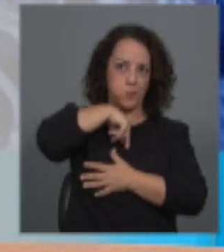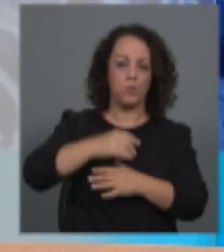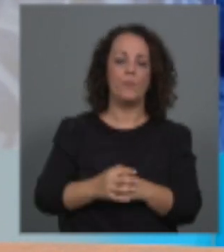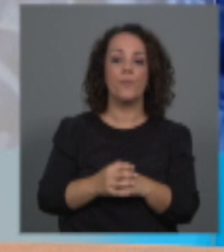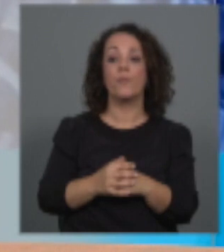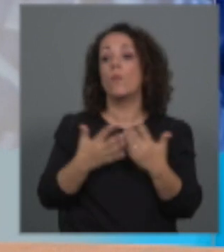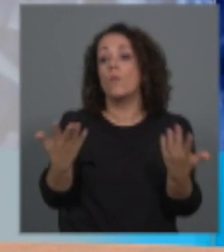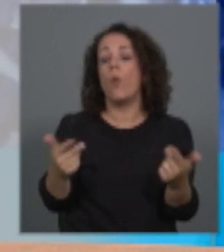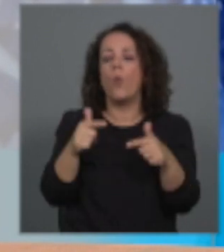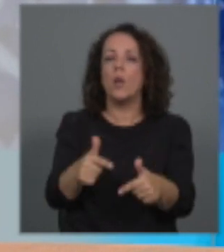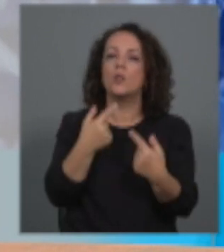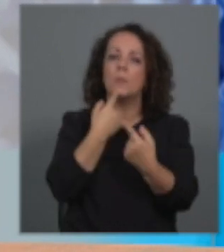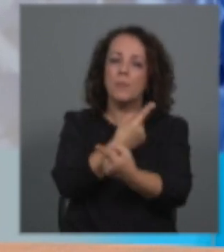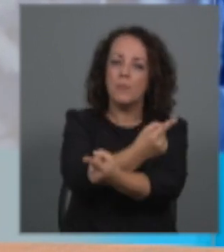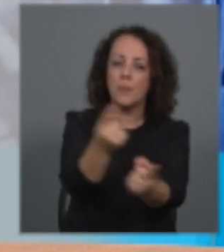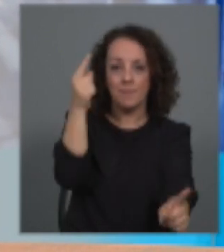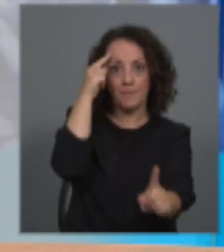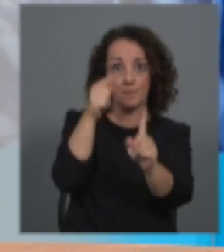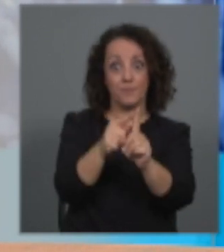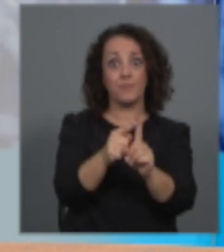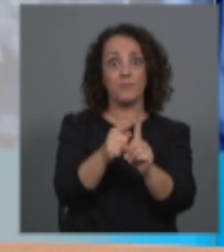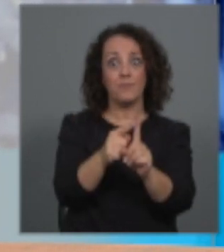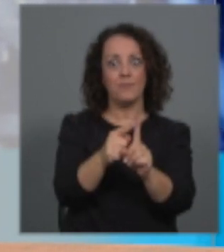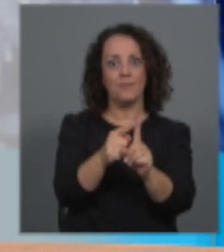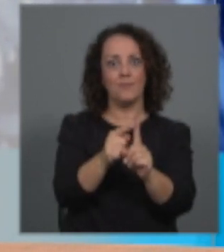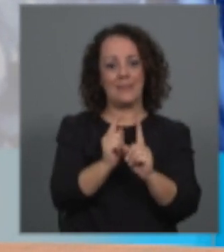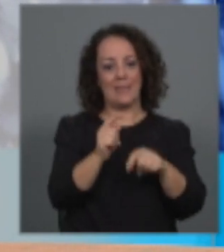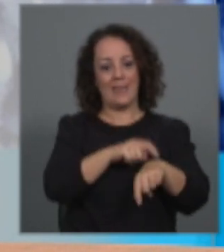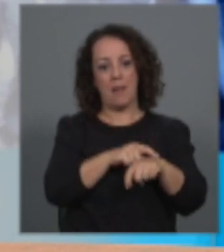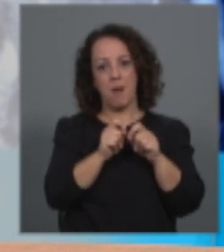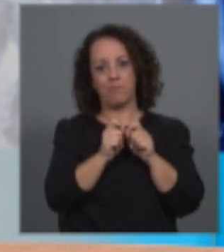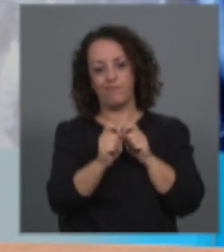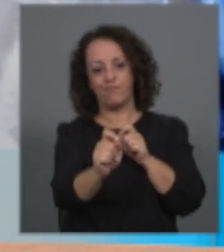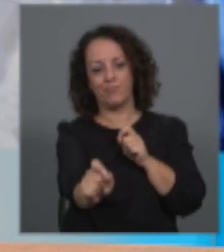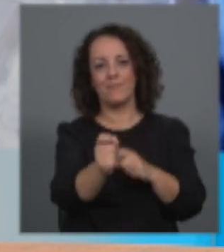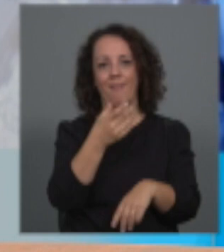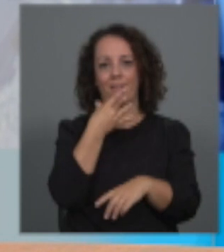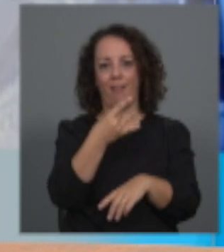Isto é uma mensagem para o Advento, uma mensagem forte de Advento, para